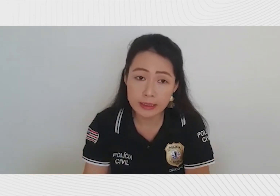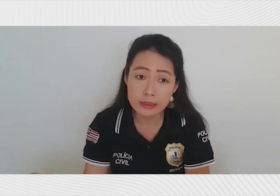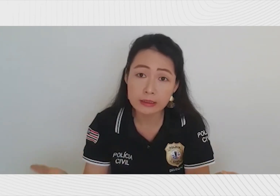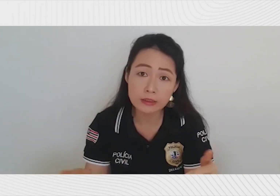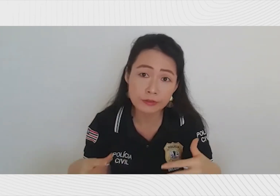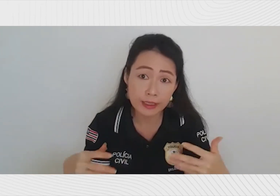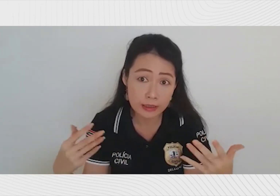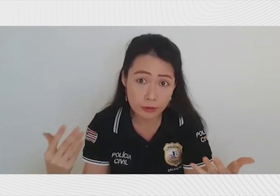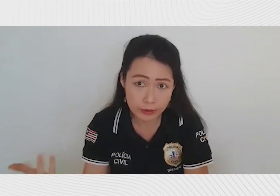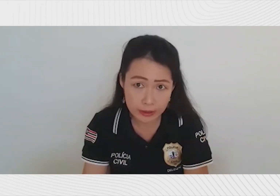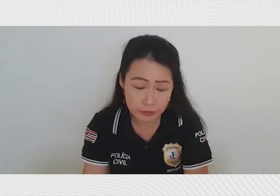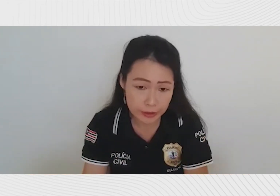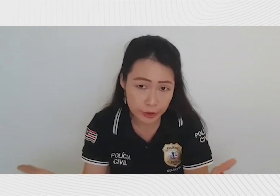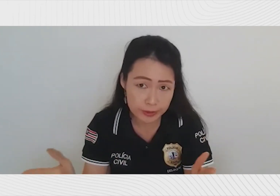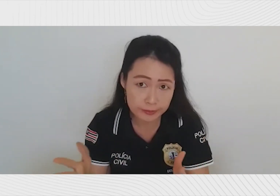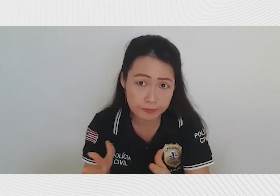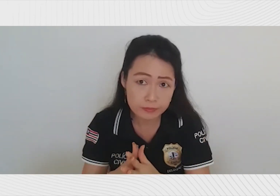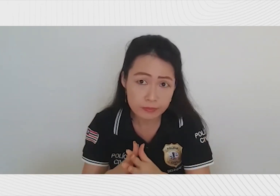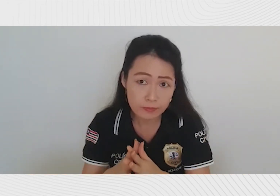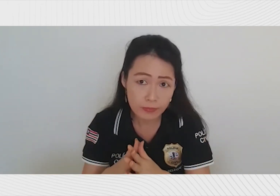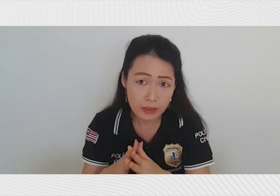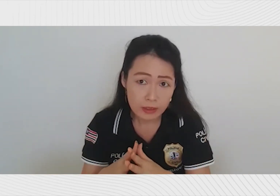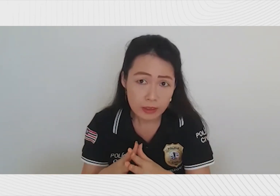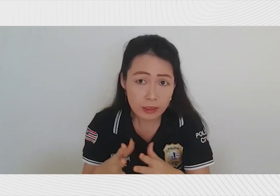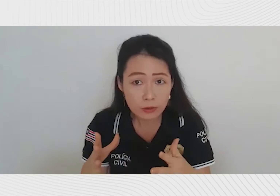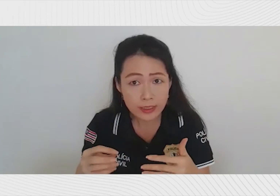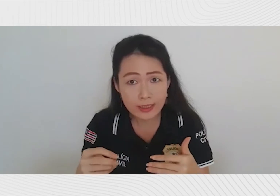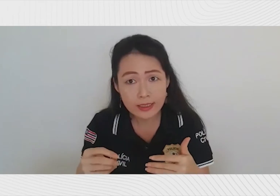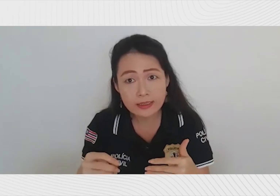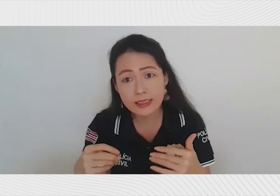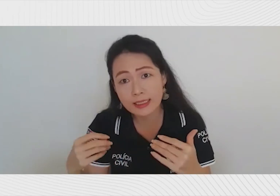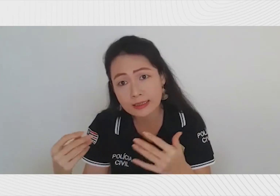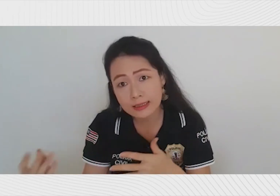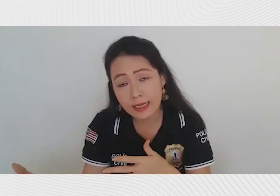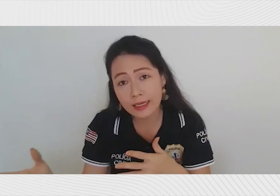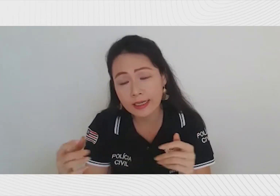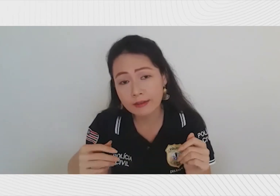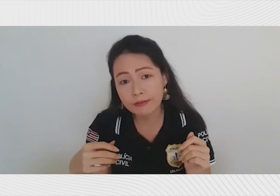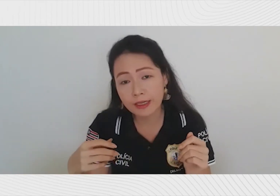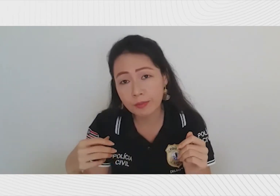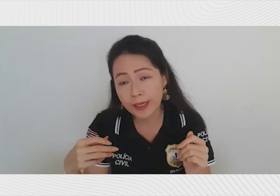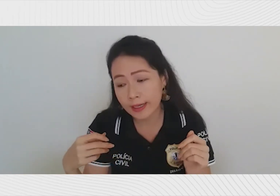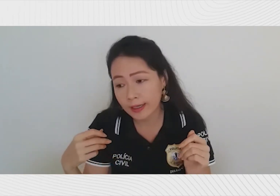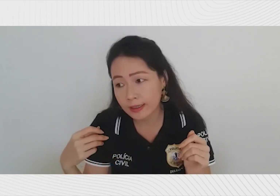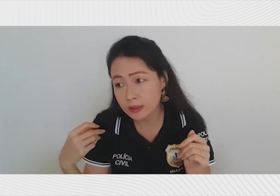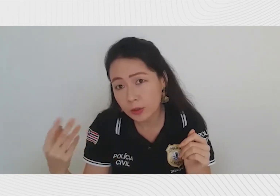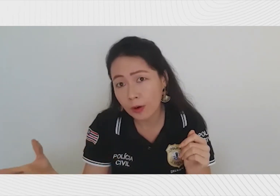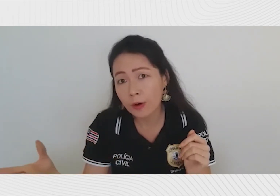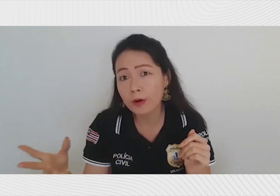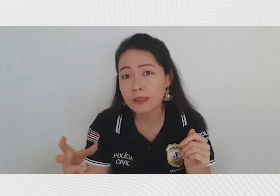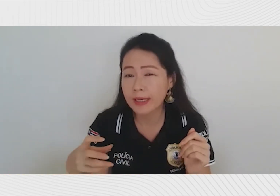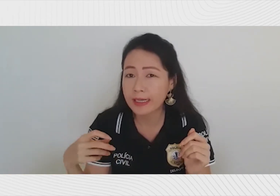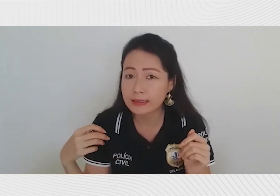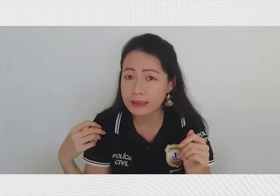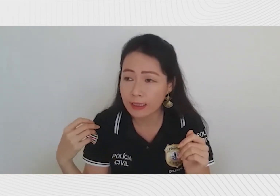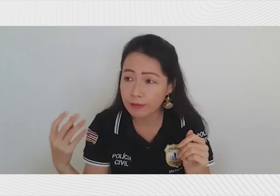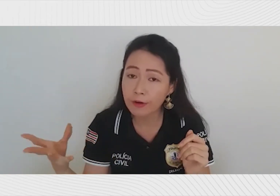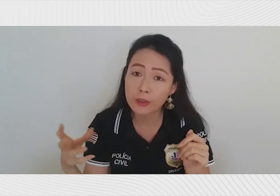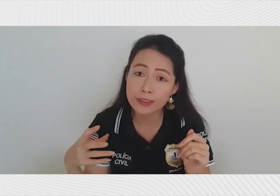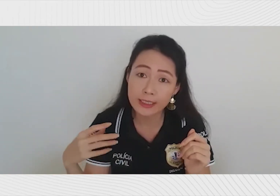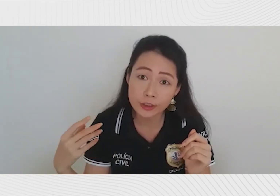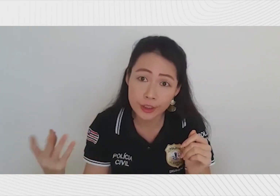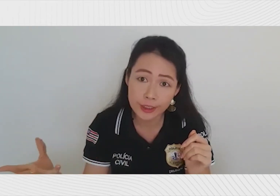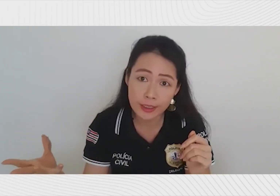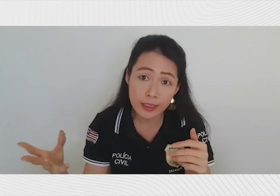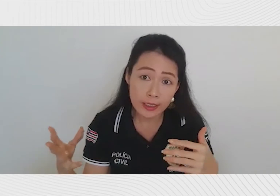outras crianças e fazem outras vítimas. E quando a criança ela sai, ela vai para a escola, para a casa da